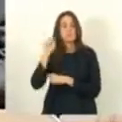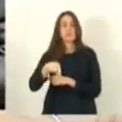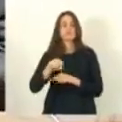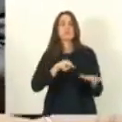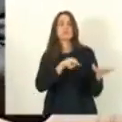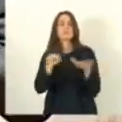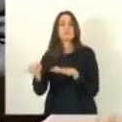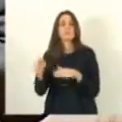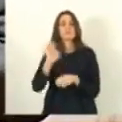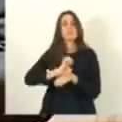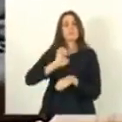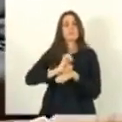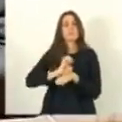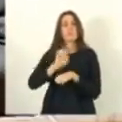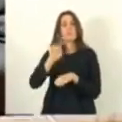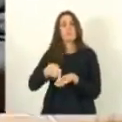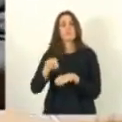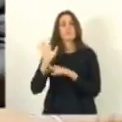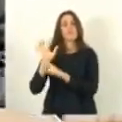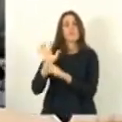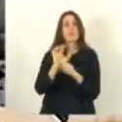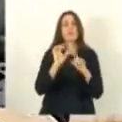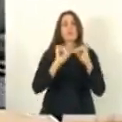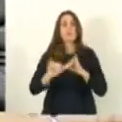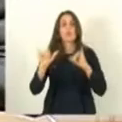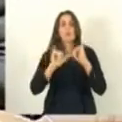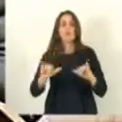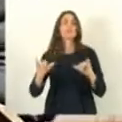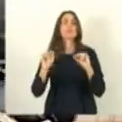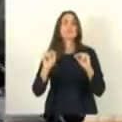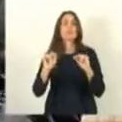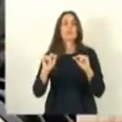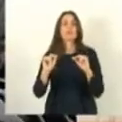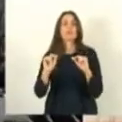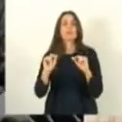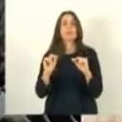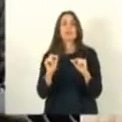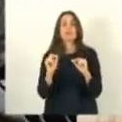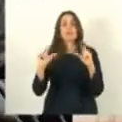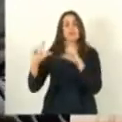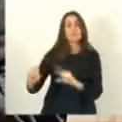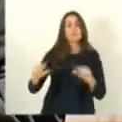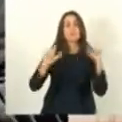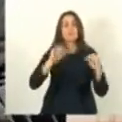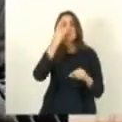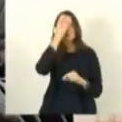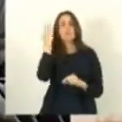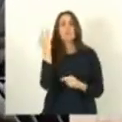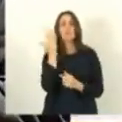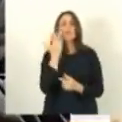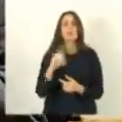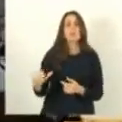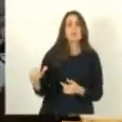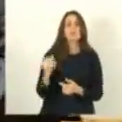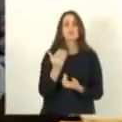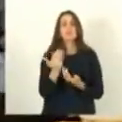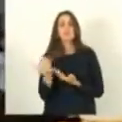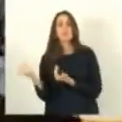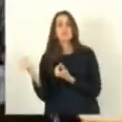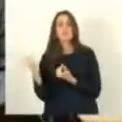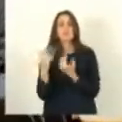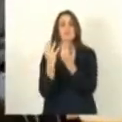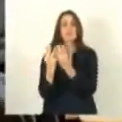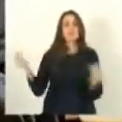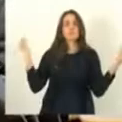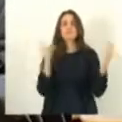Semana Estadual de Sensibilização e Combate ao Desaparecimento de crianças e adolescentes. É um número muito grande